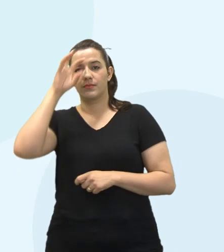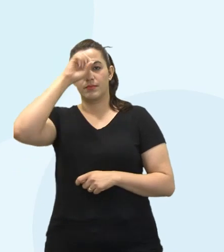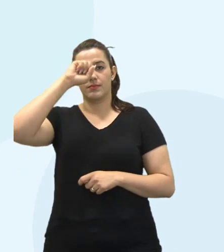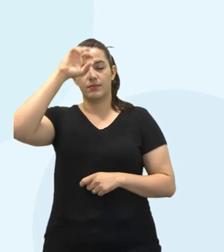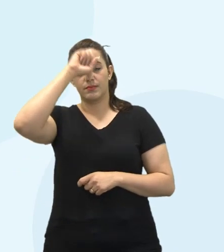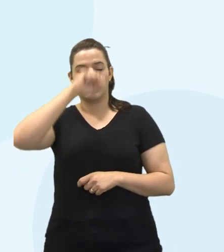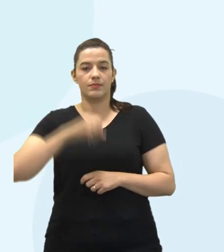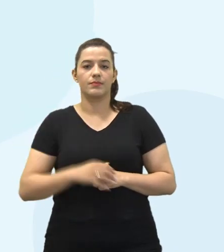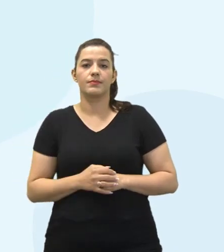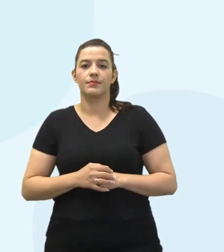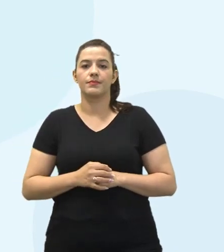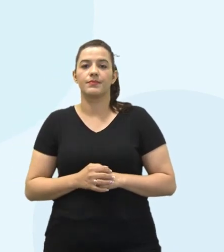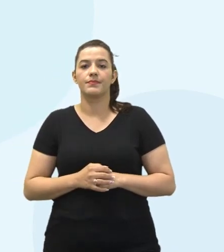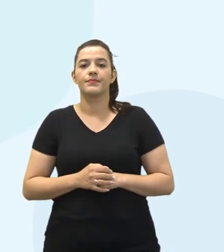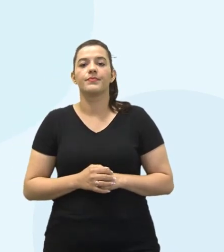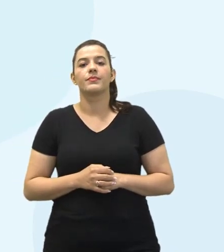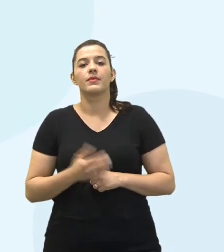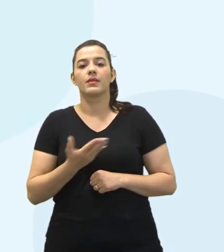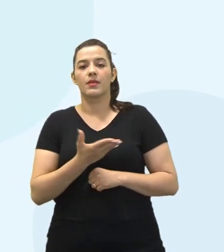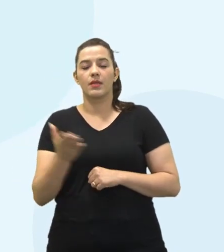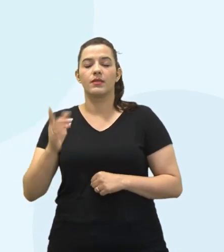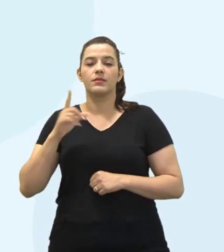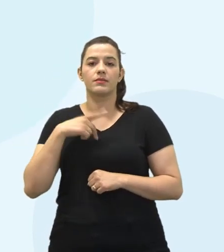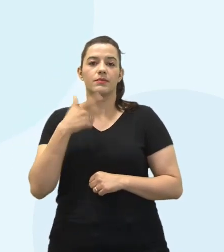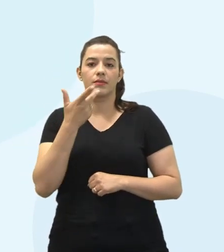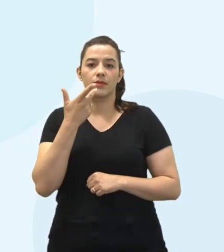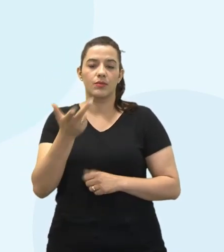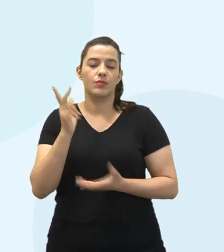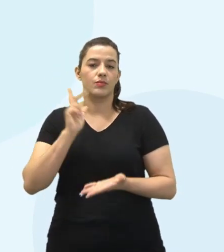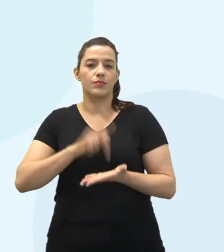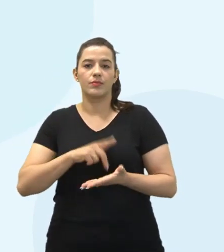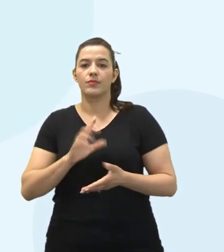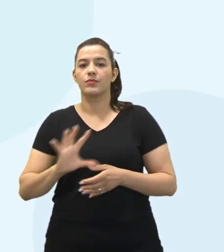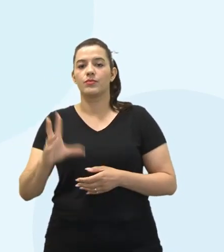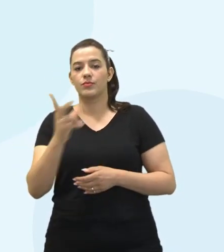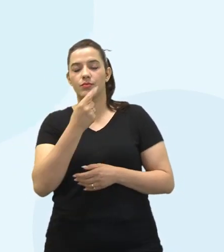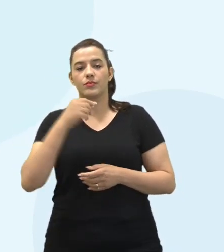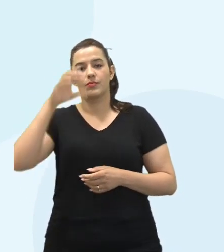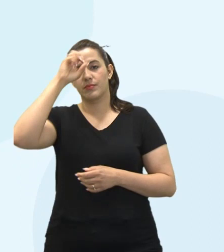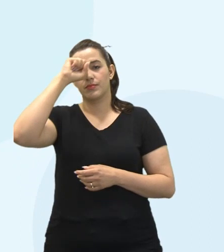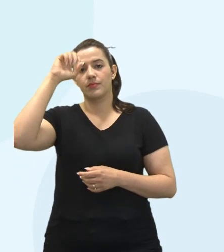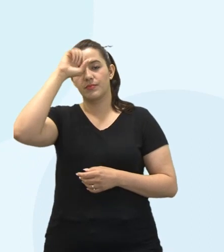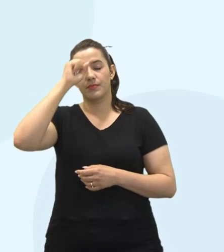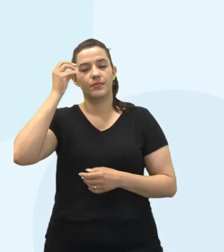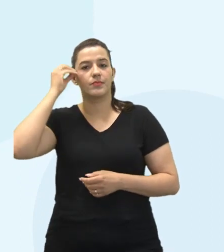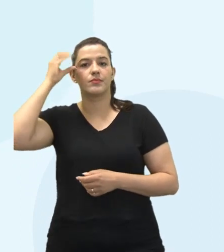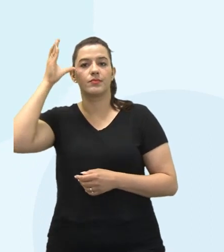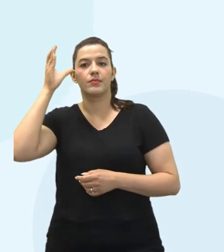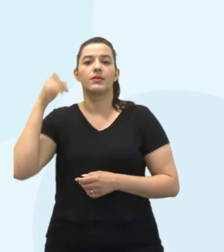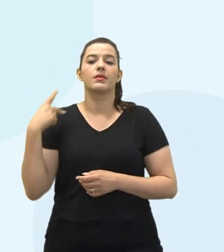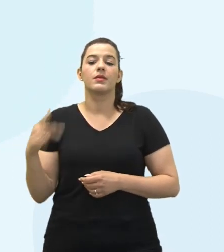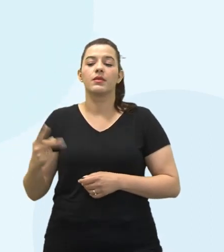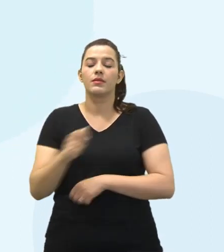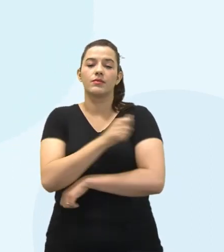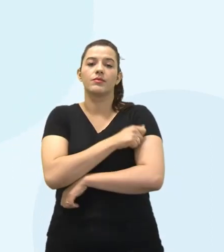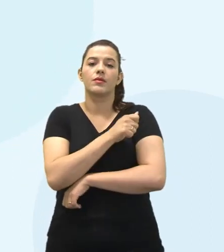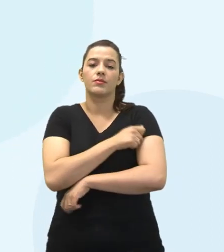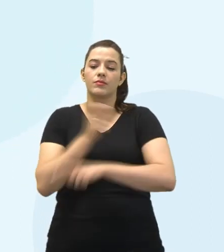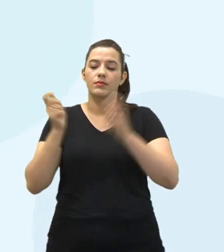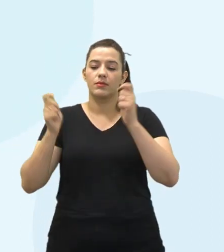é sendo consideradas verdadeiros polos de produção de conhecimento Nos quais os estudantes poderão